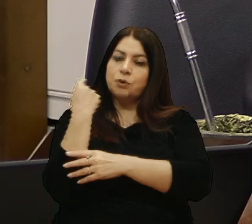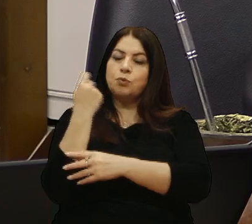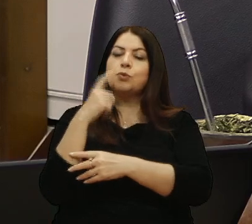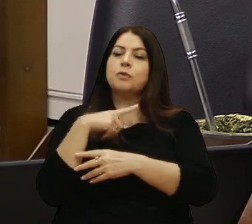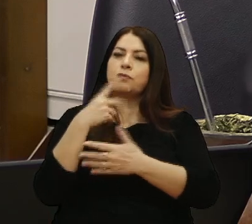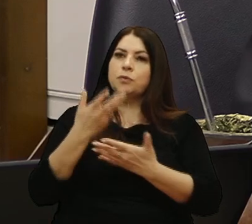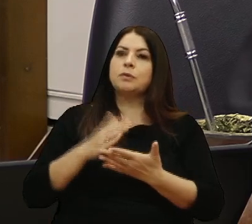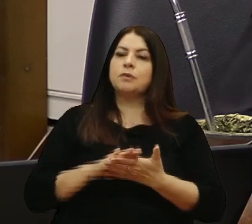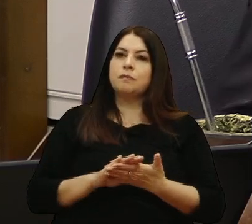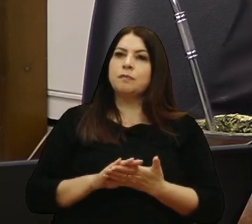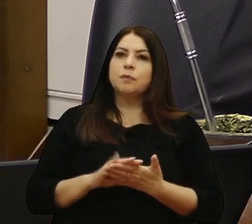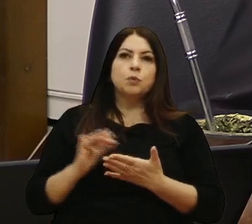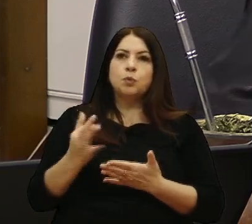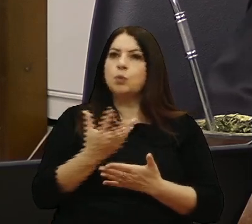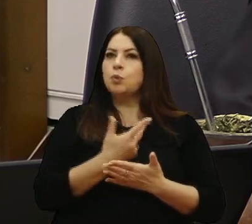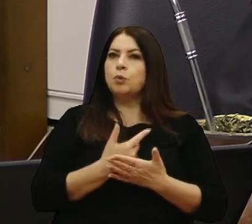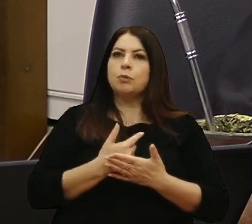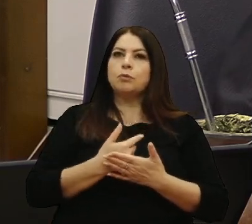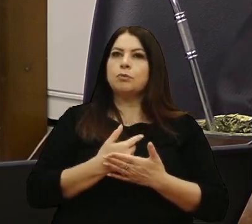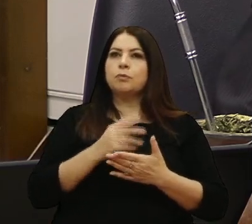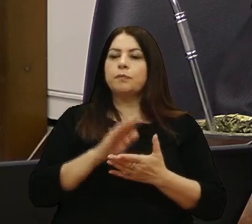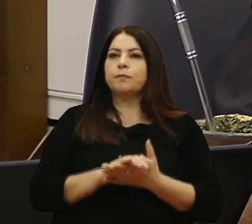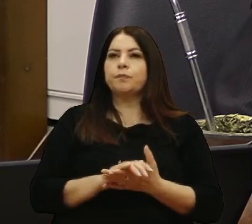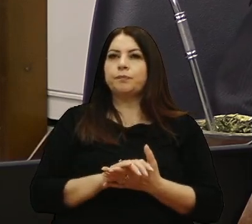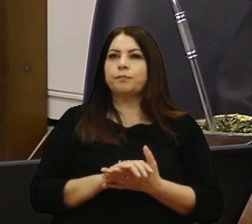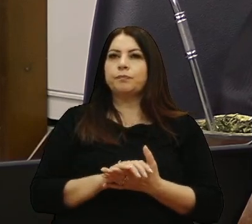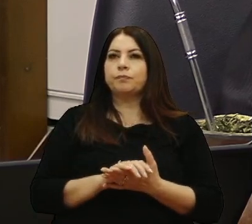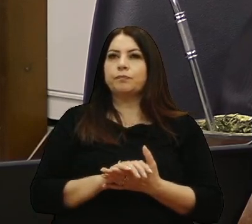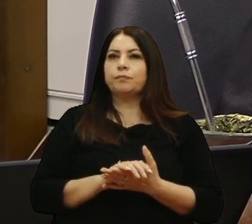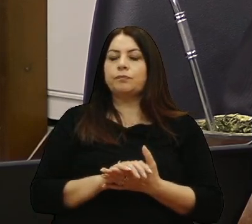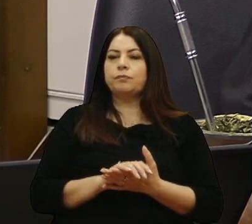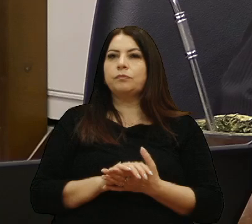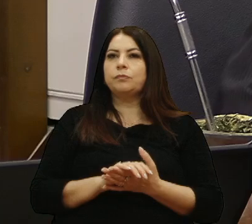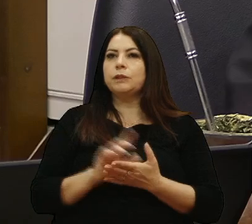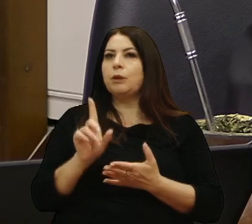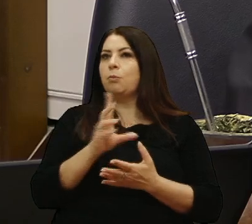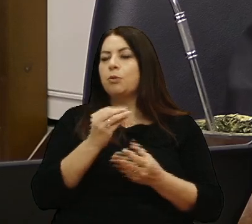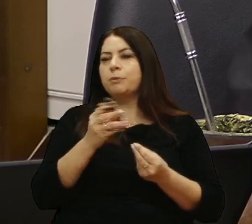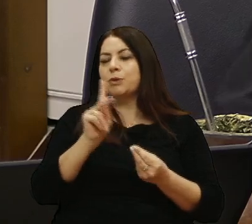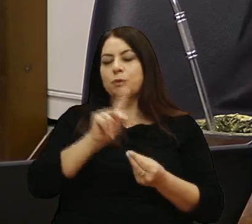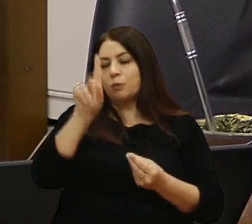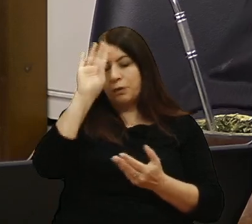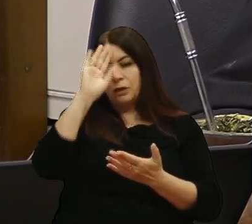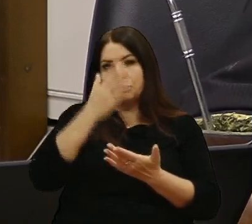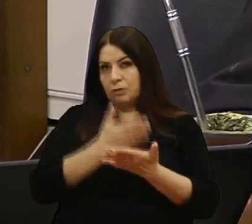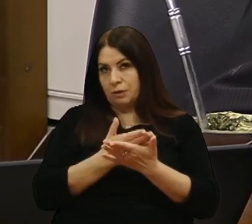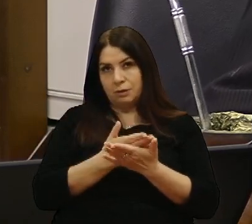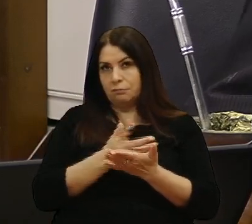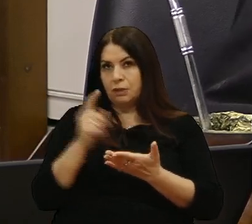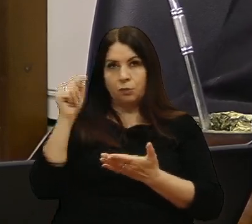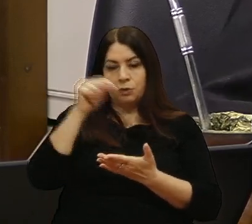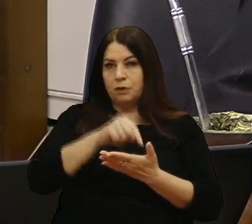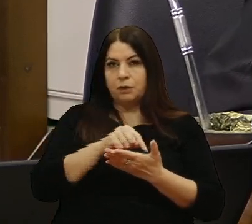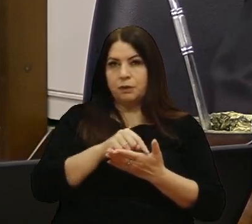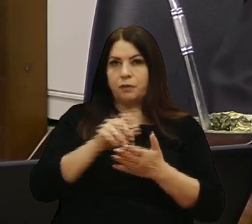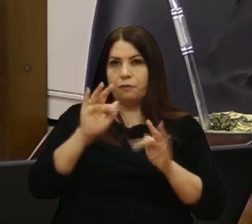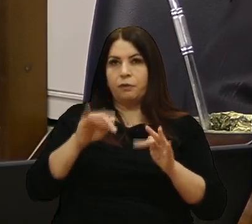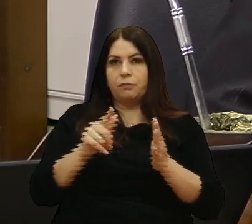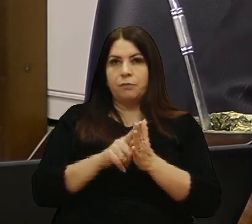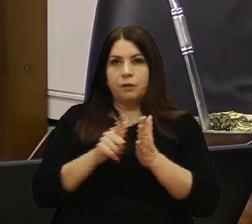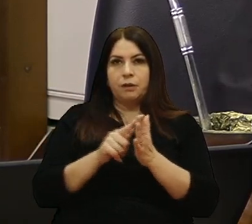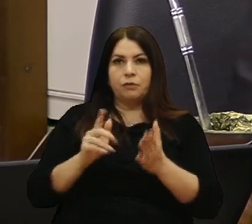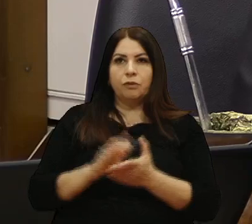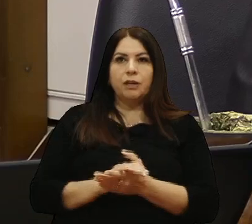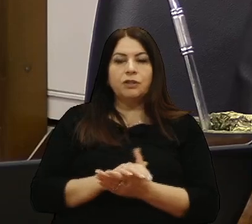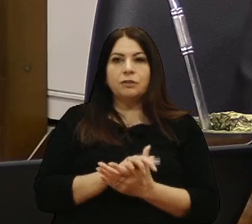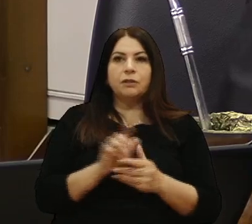então, com todo o descrédito que muitos tinham de que não iria sair do papel,